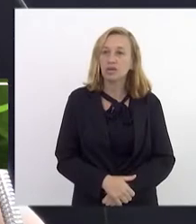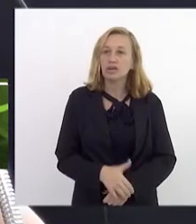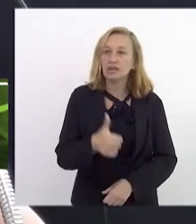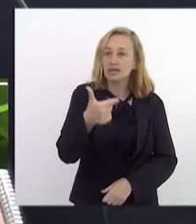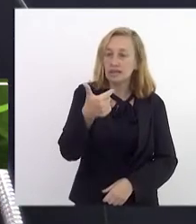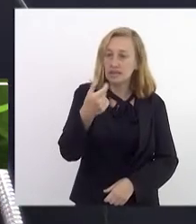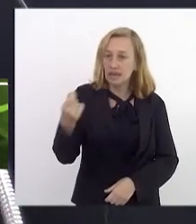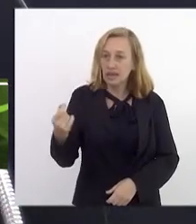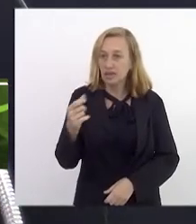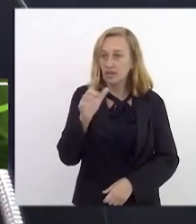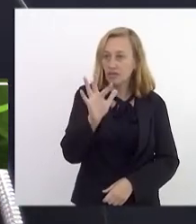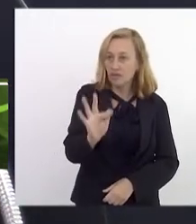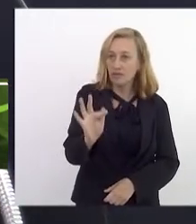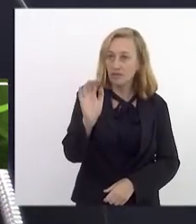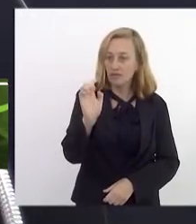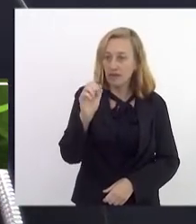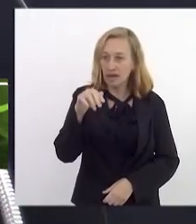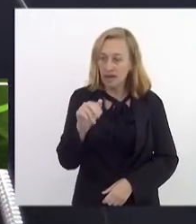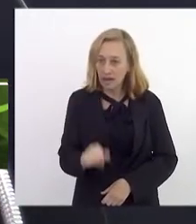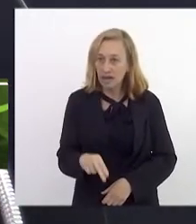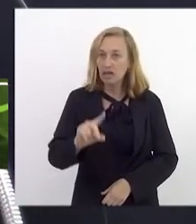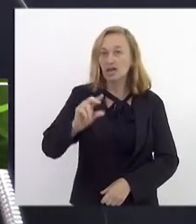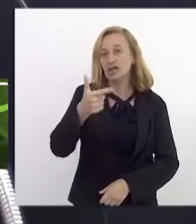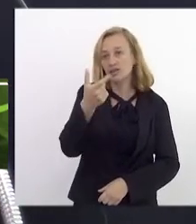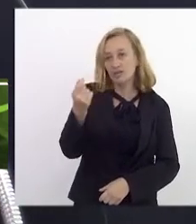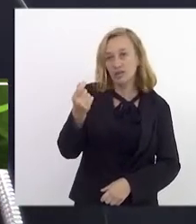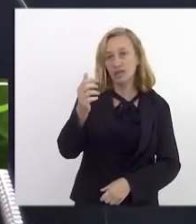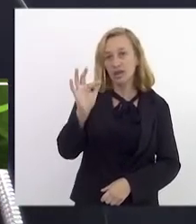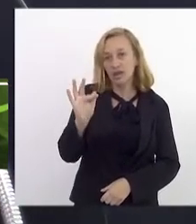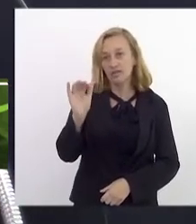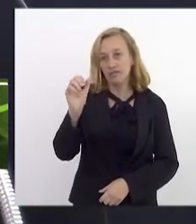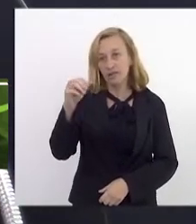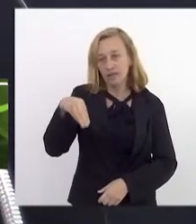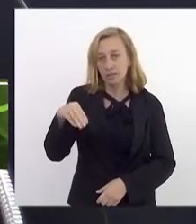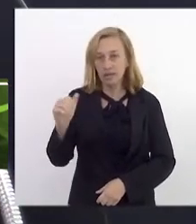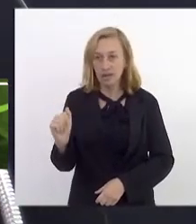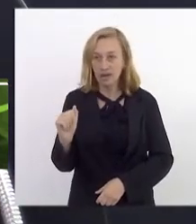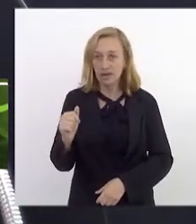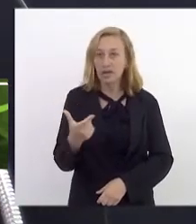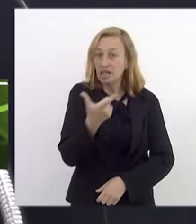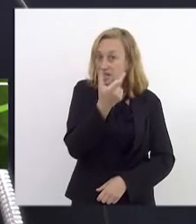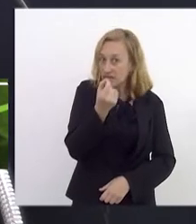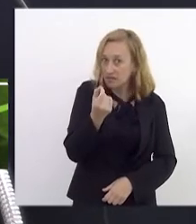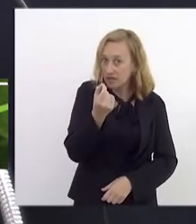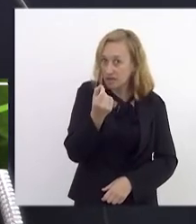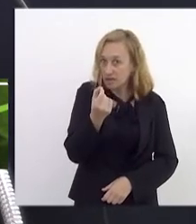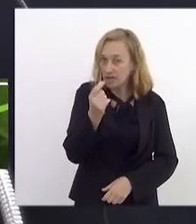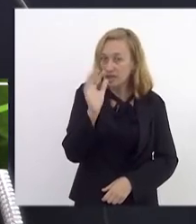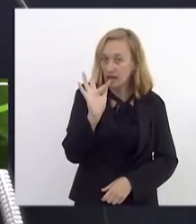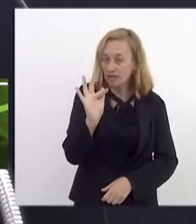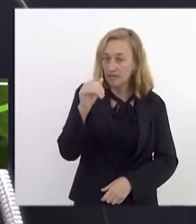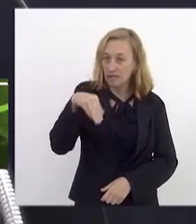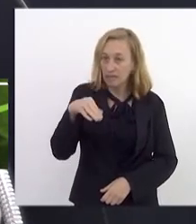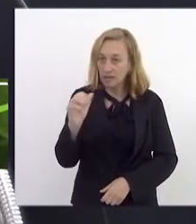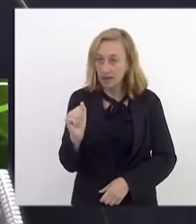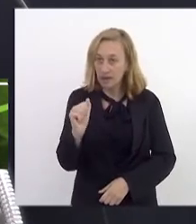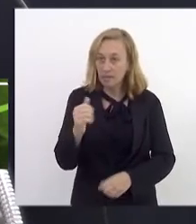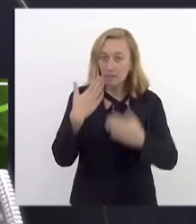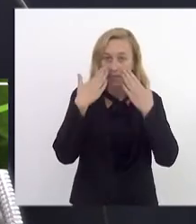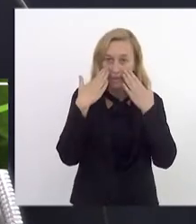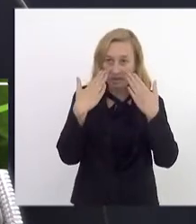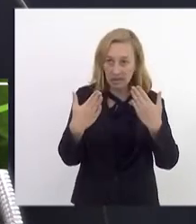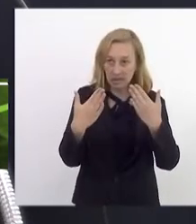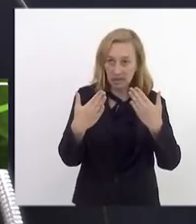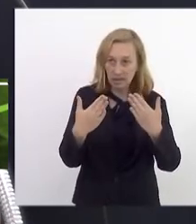FECAM, 20 são do FMA. Esses 20, vamos começar pelo FMA, esses 20 do FMA, para a gente apresentar o projeto ao